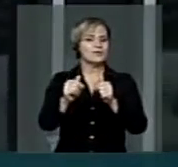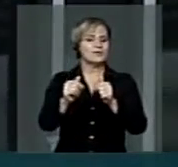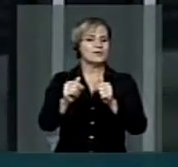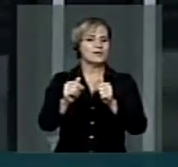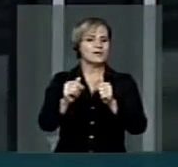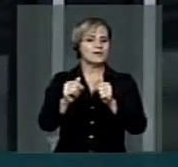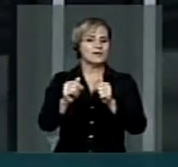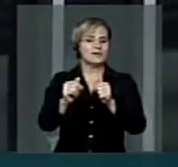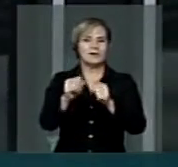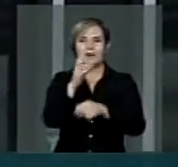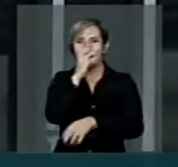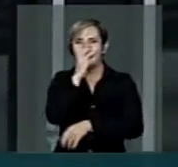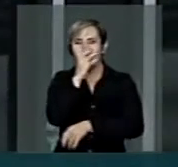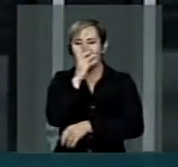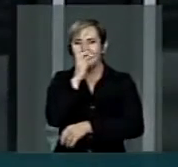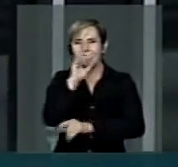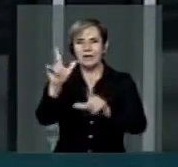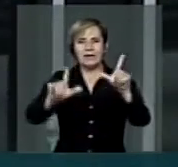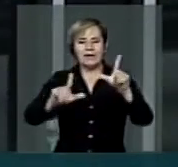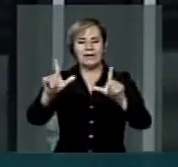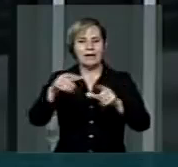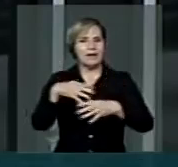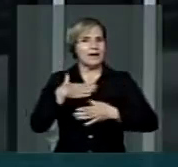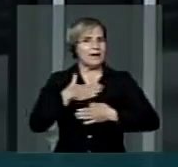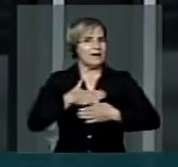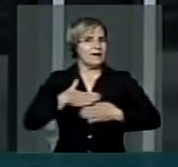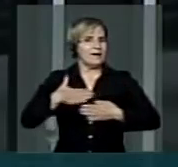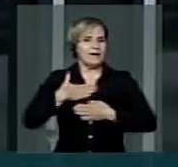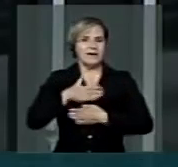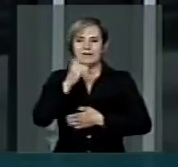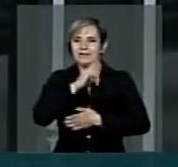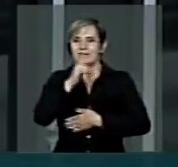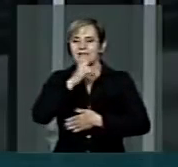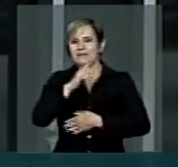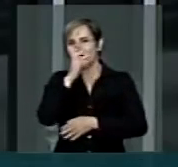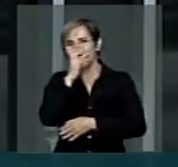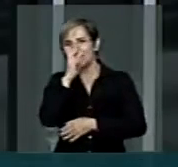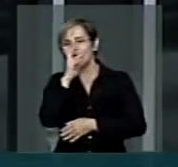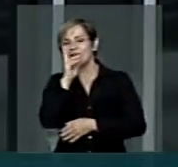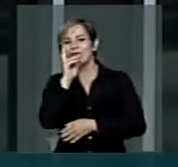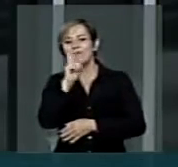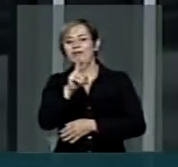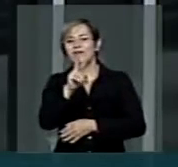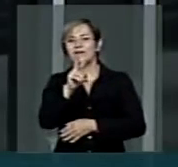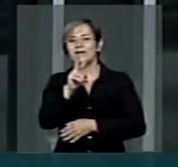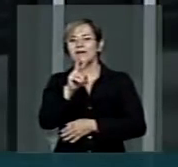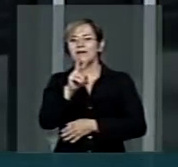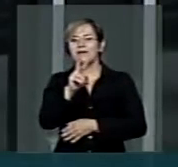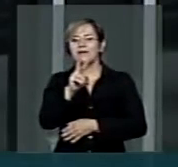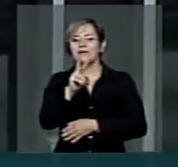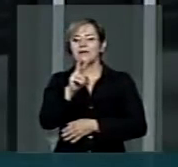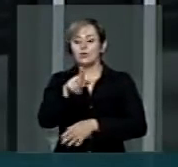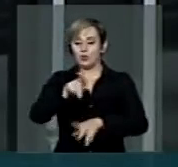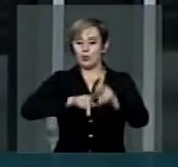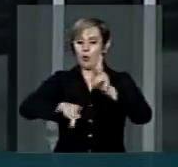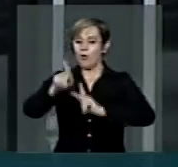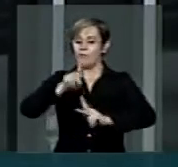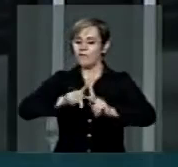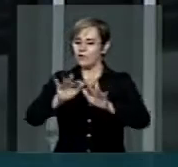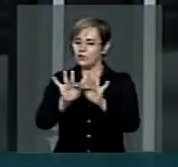postaram-se diante da televisão para assistir a chegada do povo ao